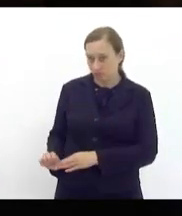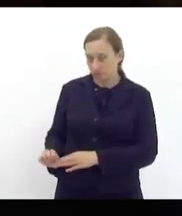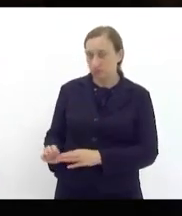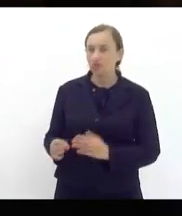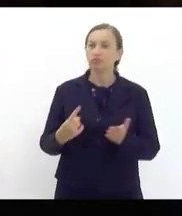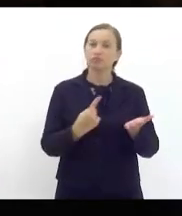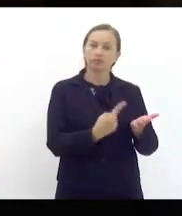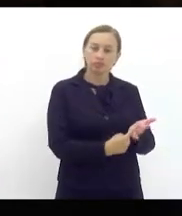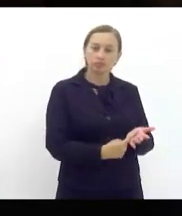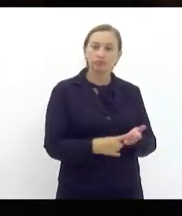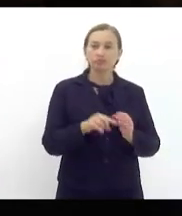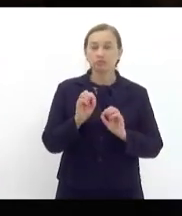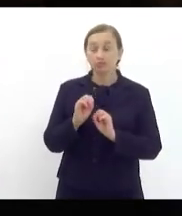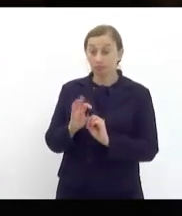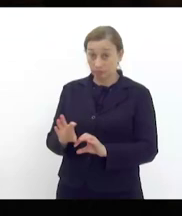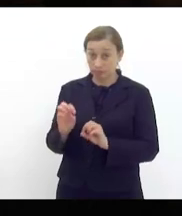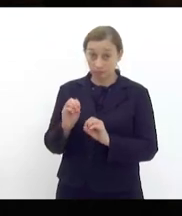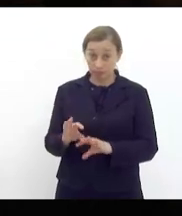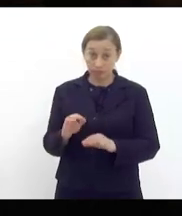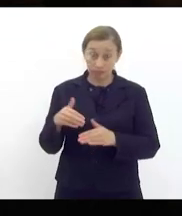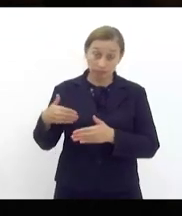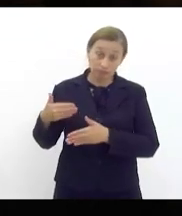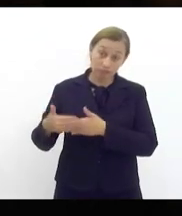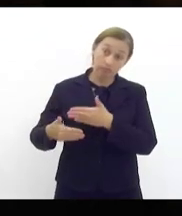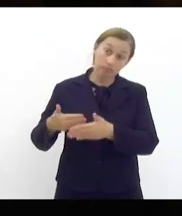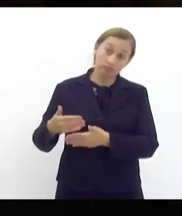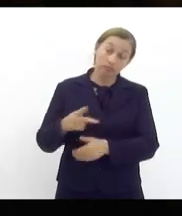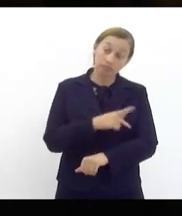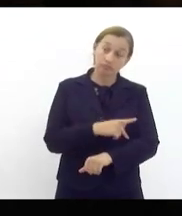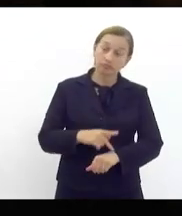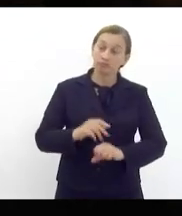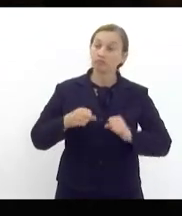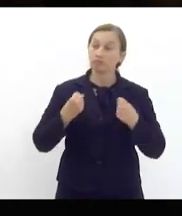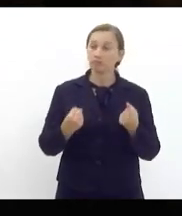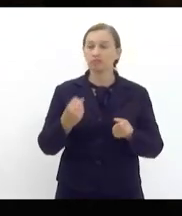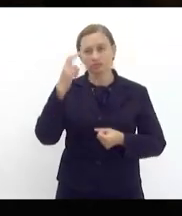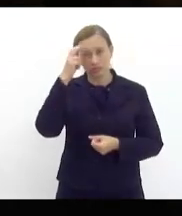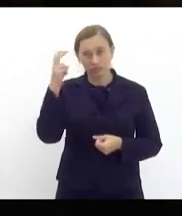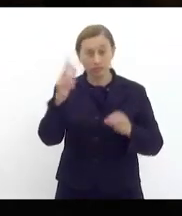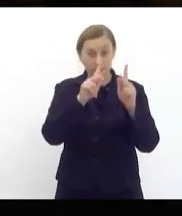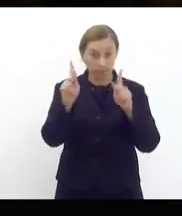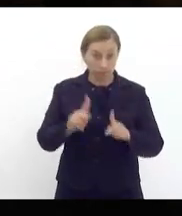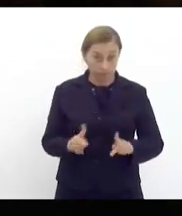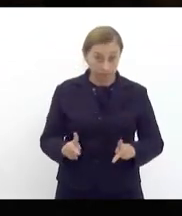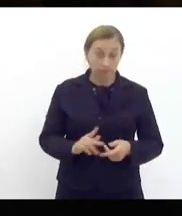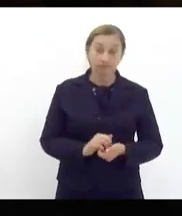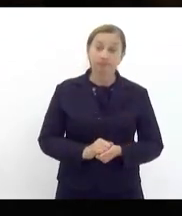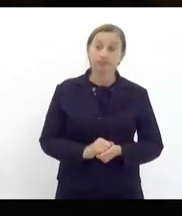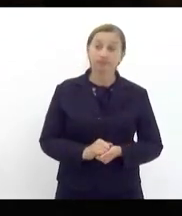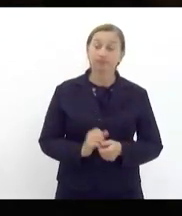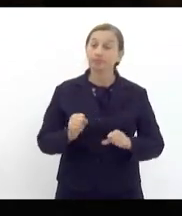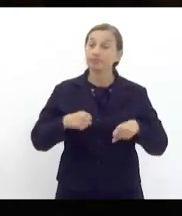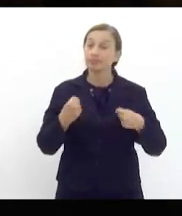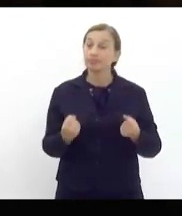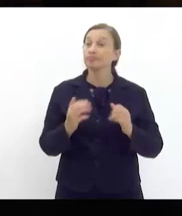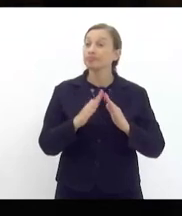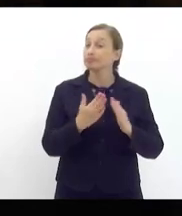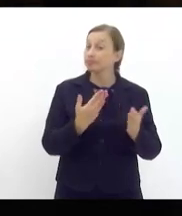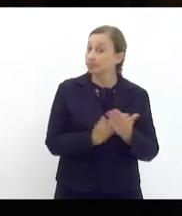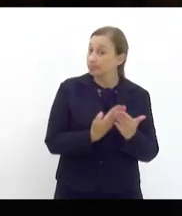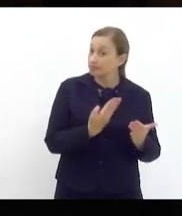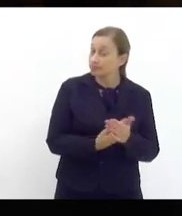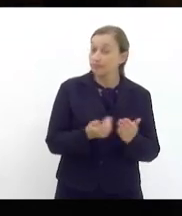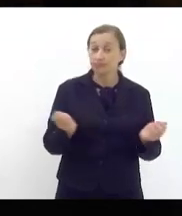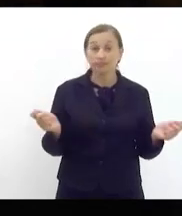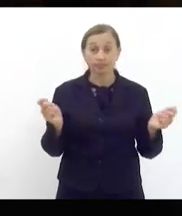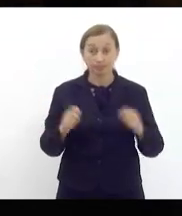comprometida com a educação com o processo pedagógico defendemos uma cultura de paz defendemos a escola com a